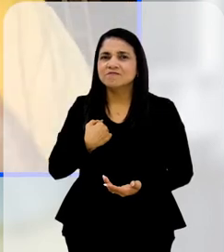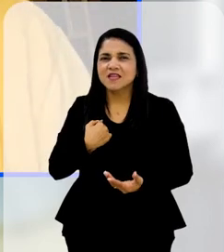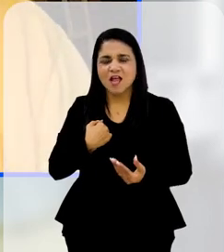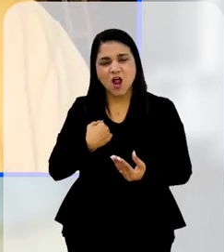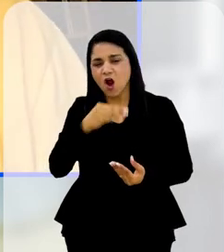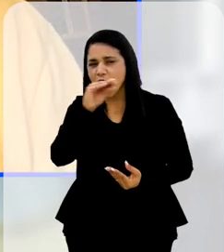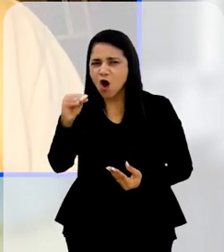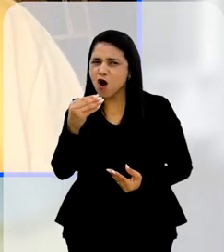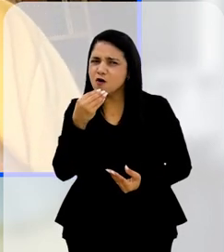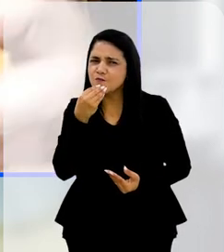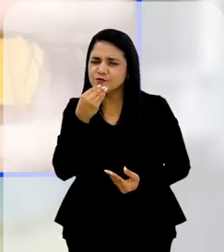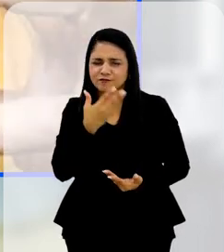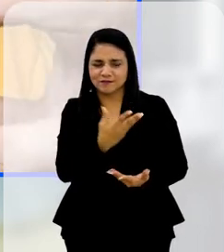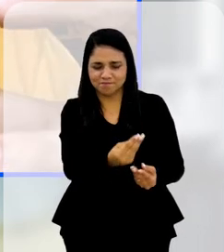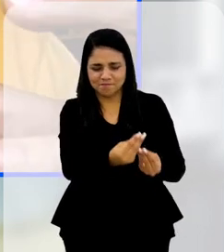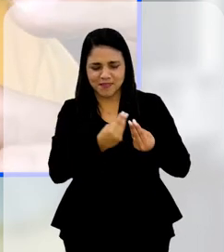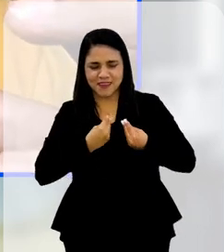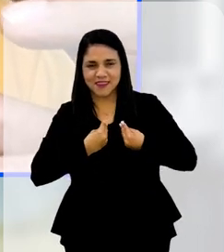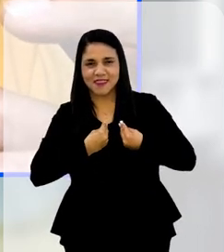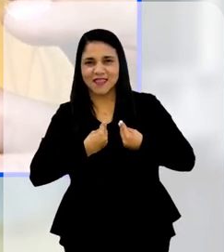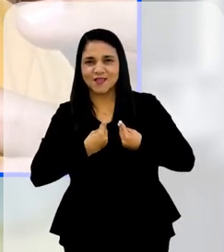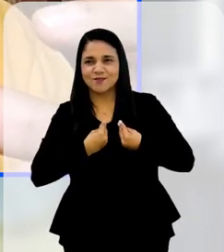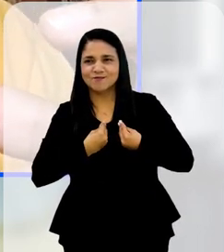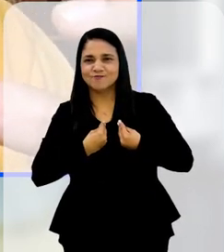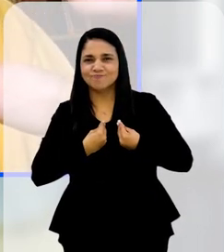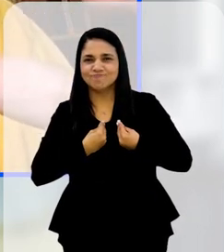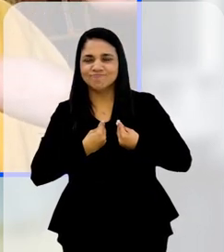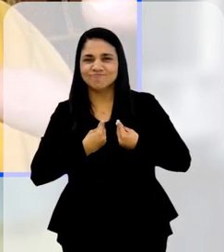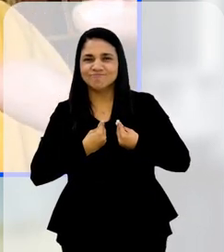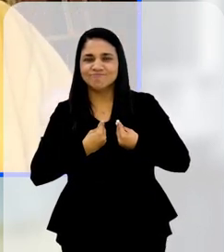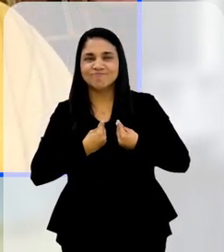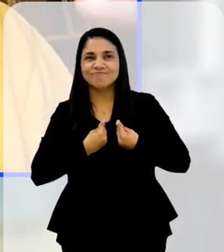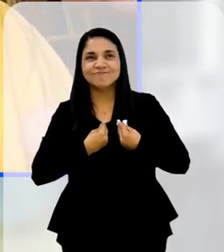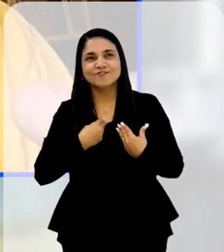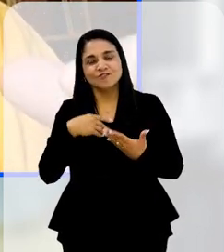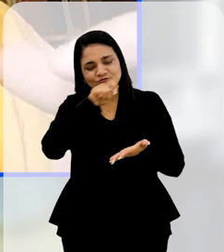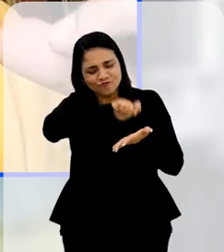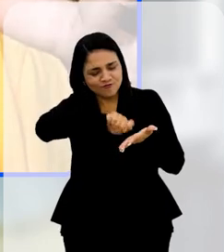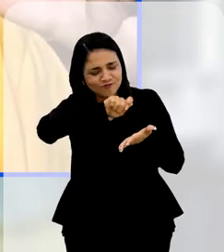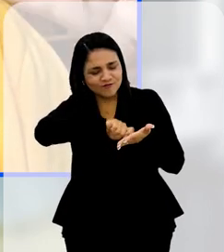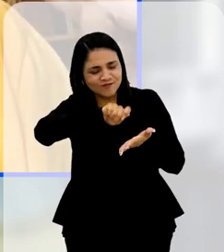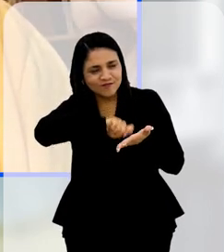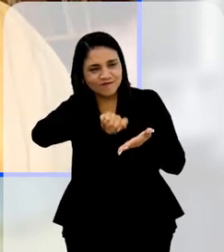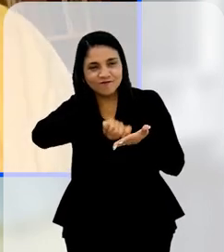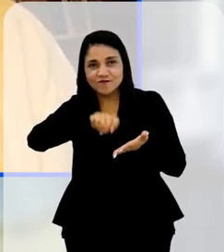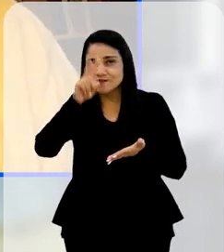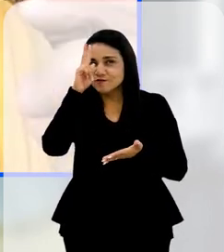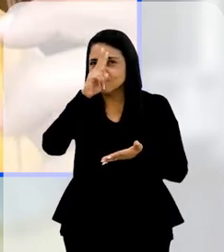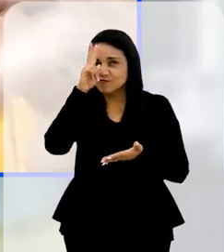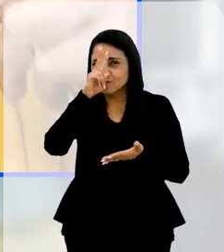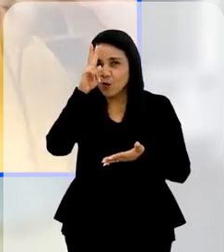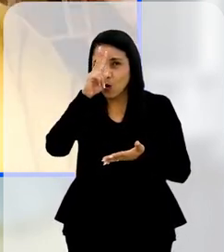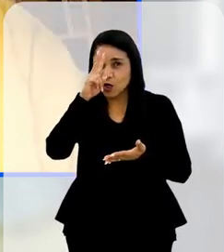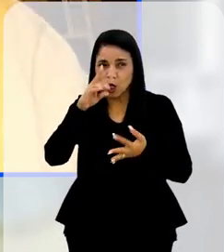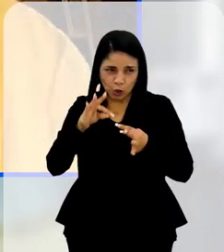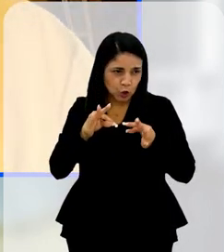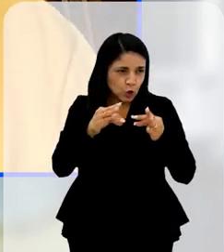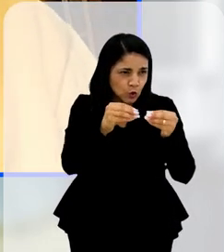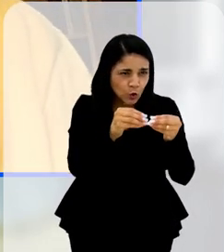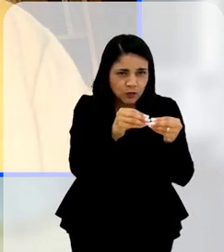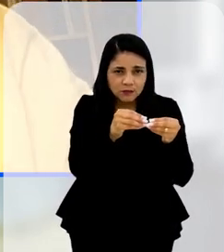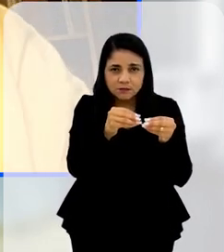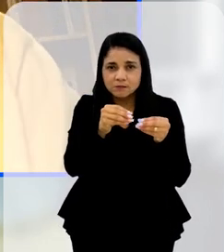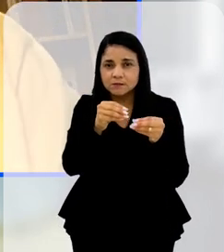Essa chance que ele me deu, deu ir contando uma história que poucos sabem, eu acho que todo